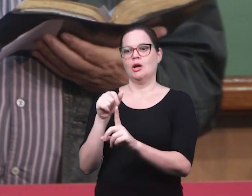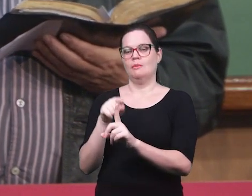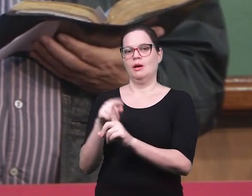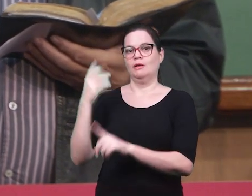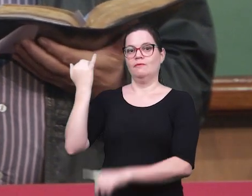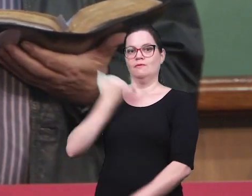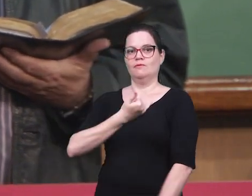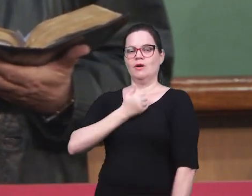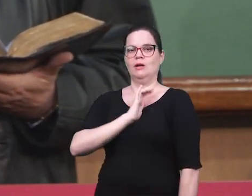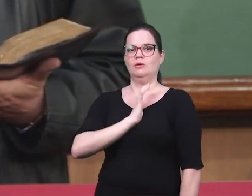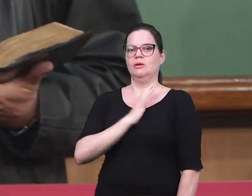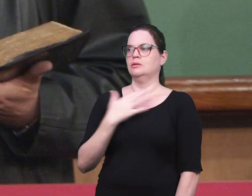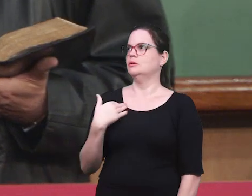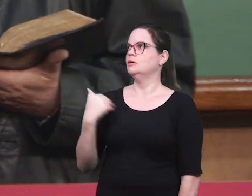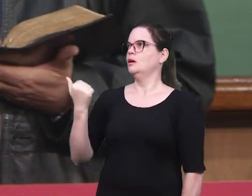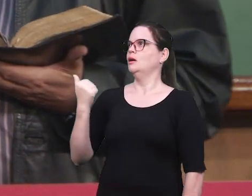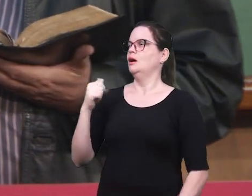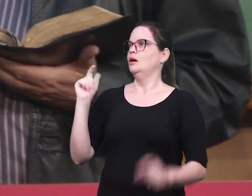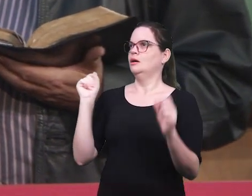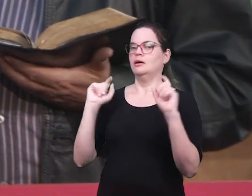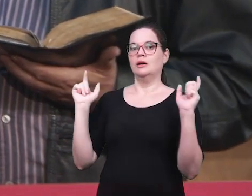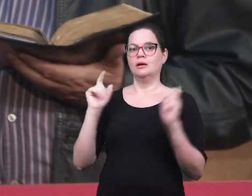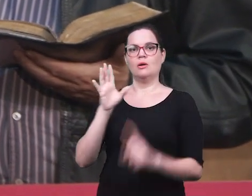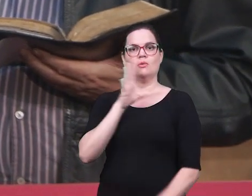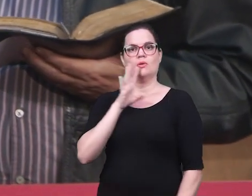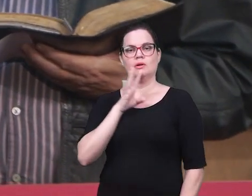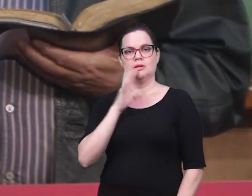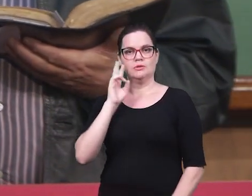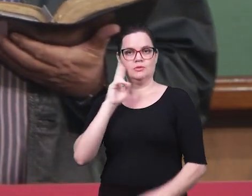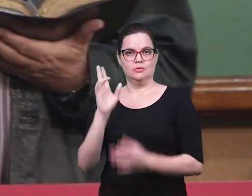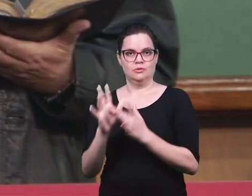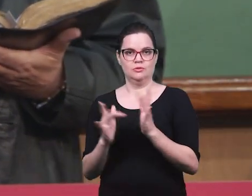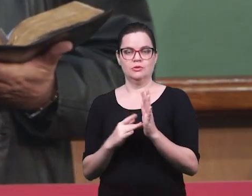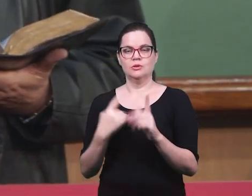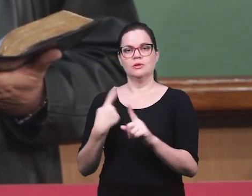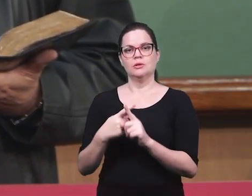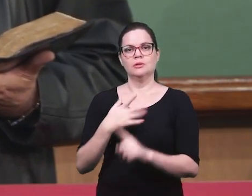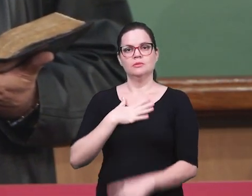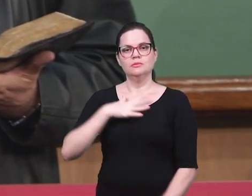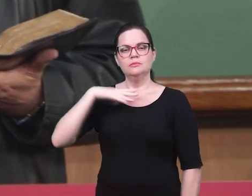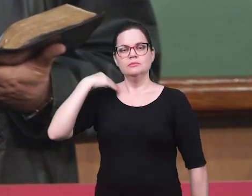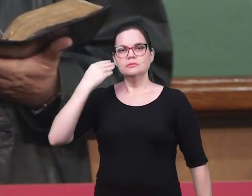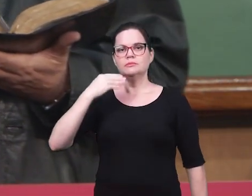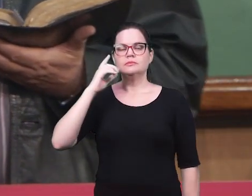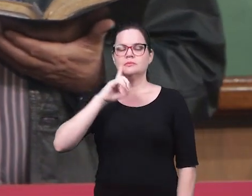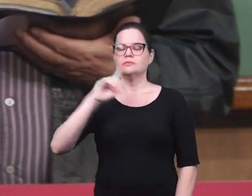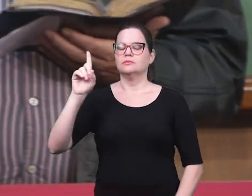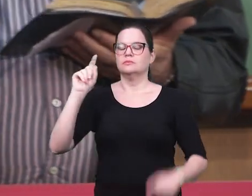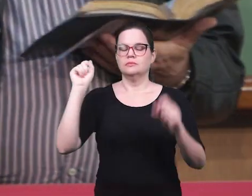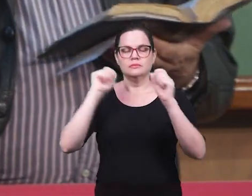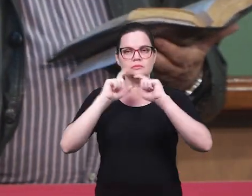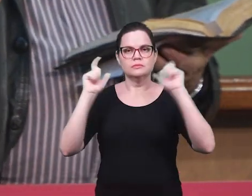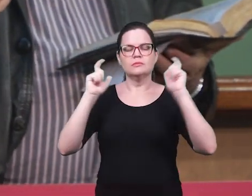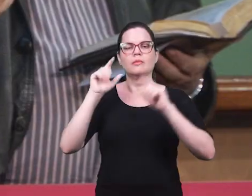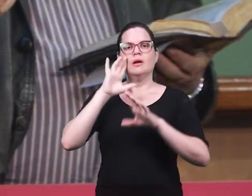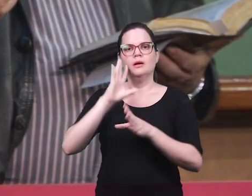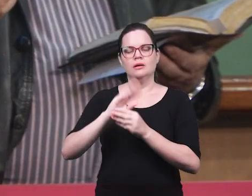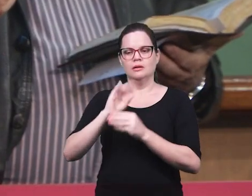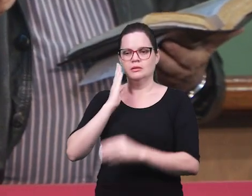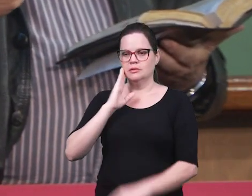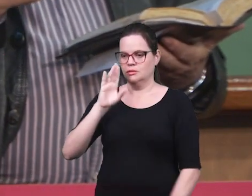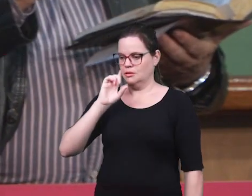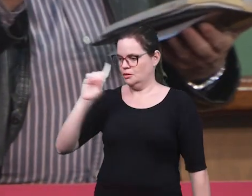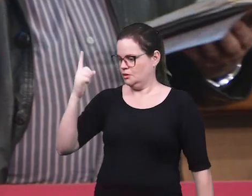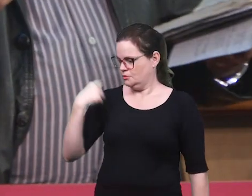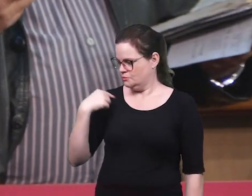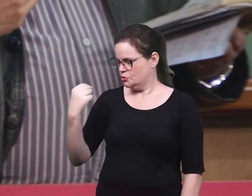Filho. A eleição é do Pai e o chamado é Jesus. Quando o homem tem uma experiência com Deus, ele descobre que ele foi eleito.